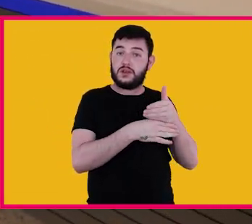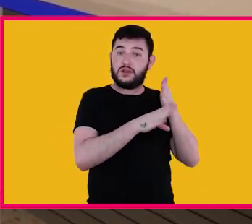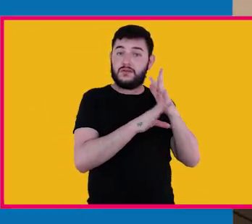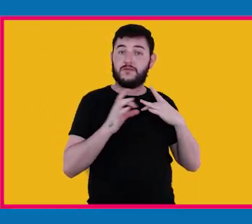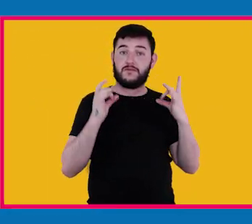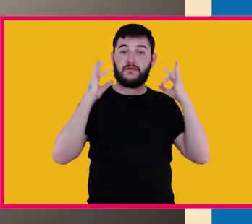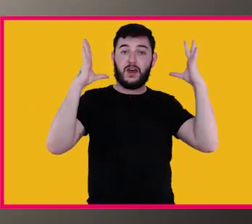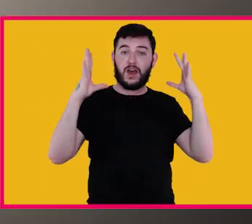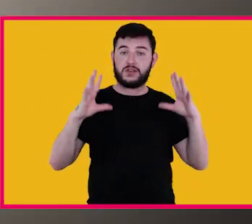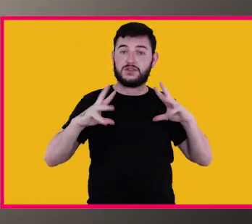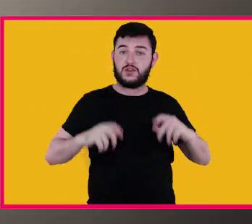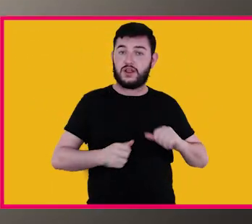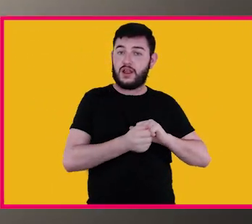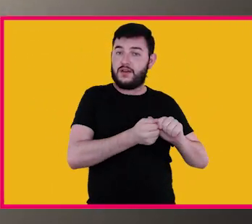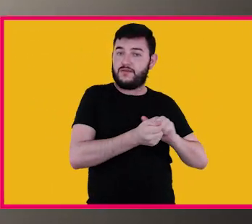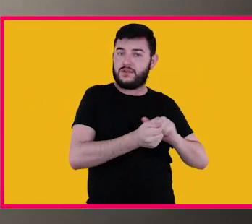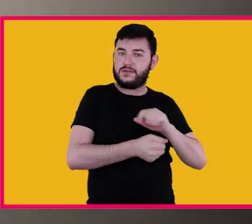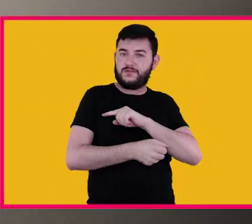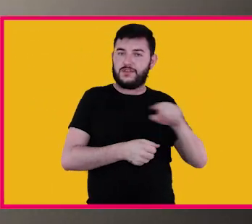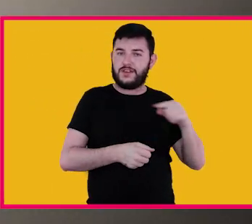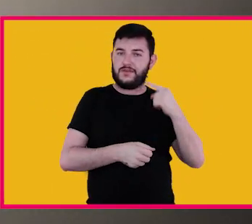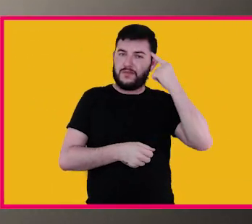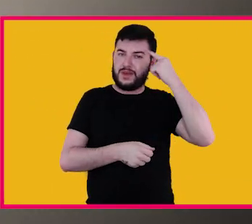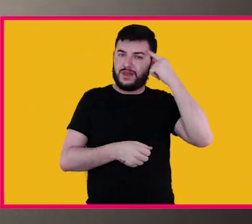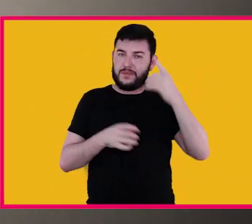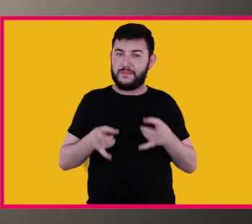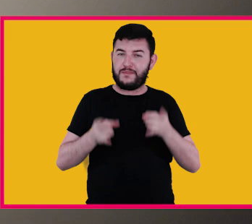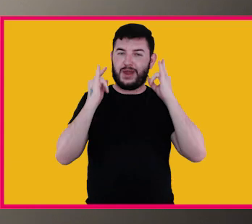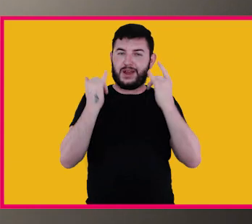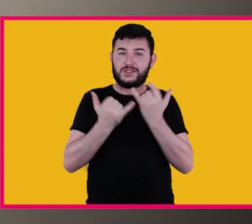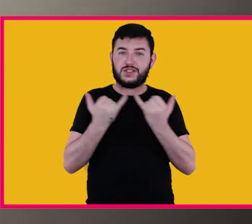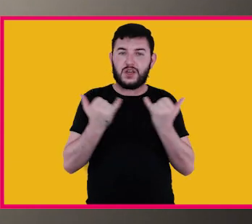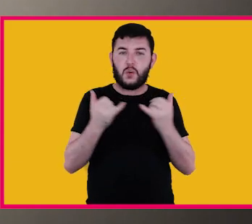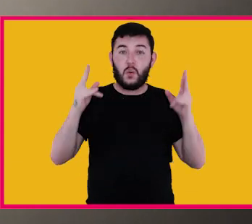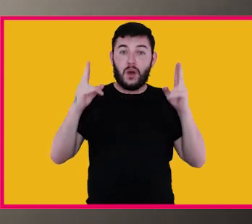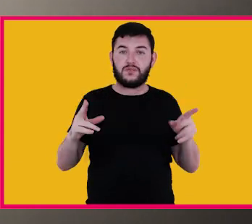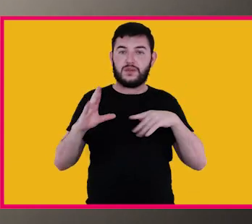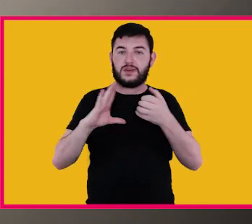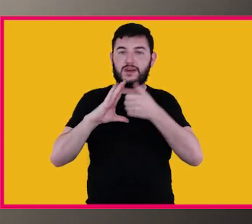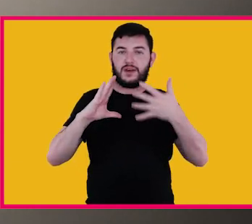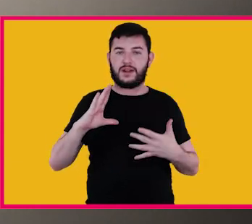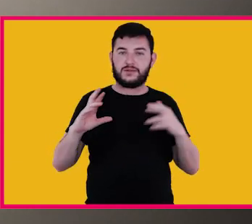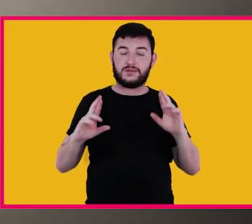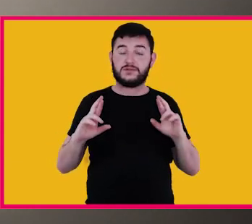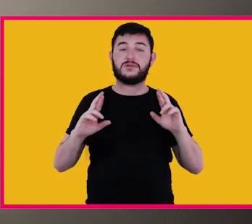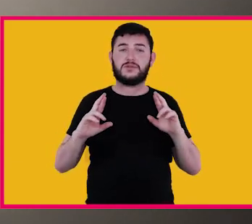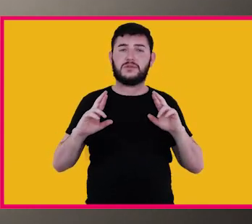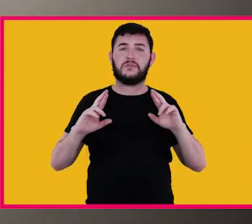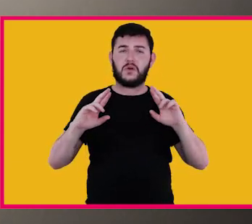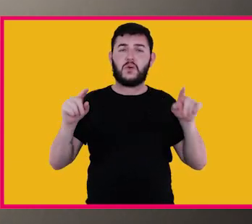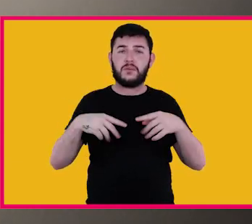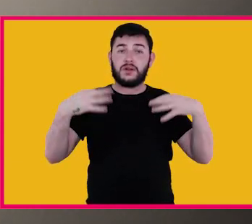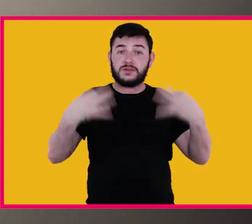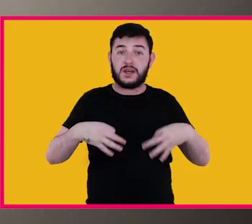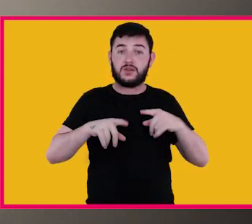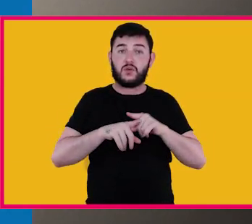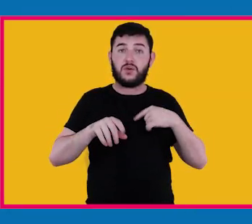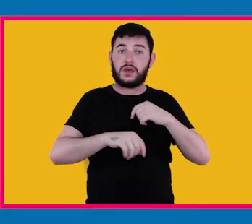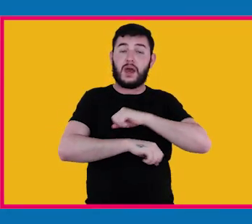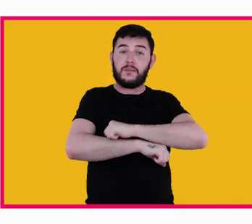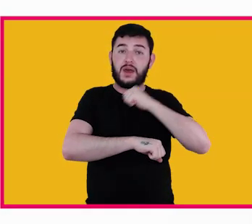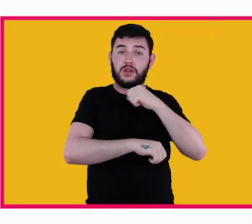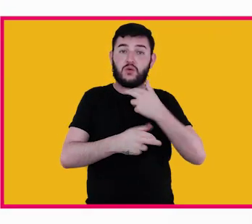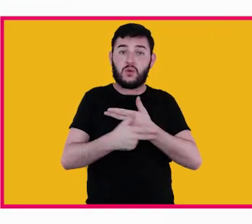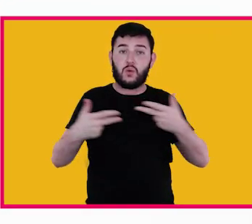que mesmo os módulos que possuem áreas muito parecidas possuem características específicas de aberturas ou detalhes construtivos adaptados para cada